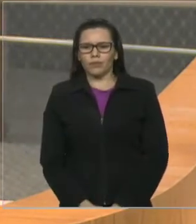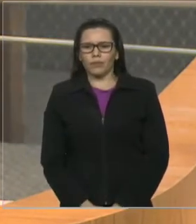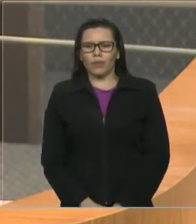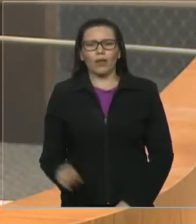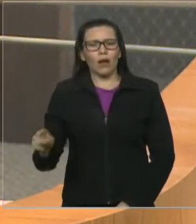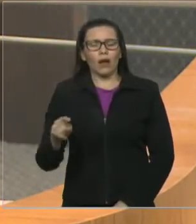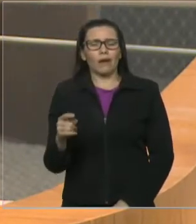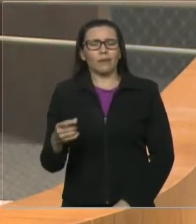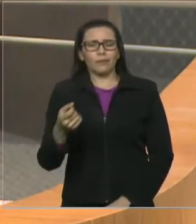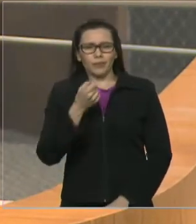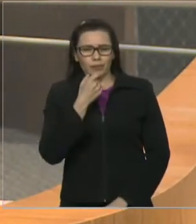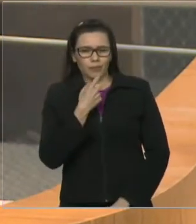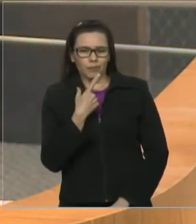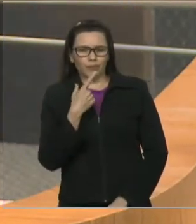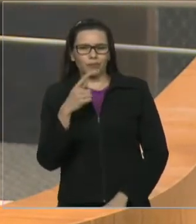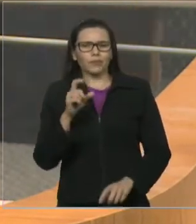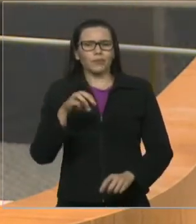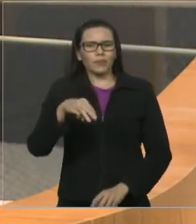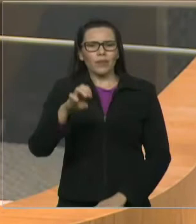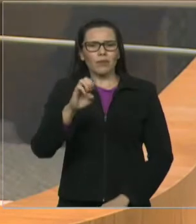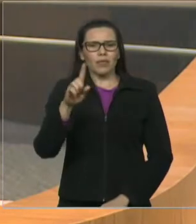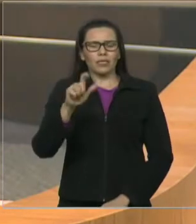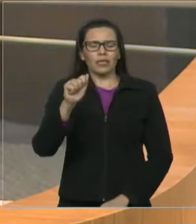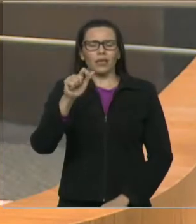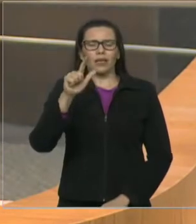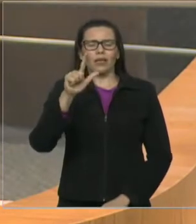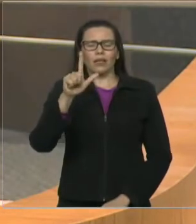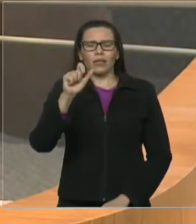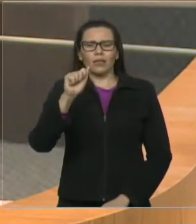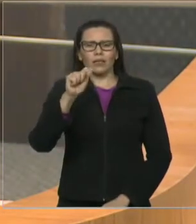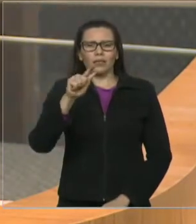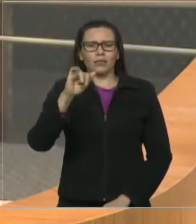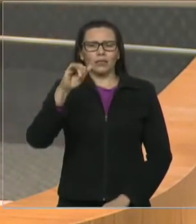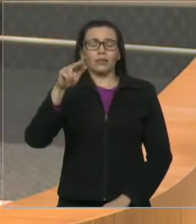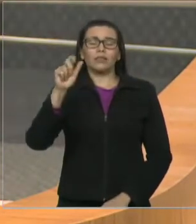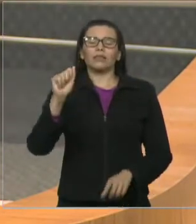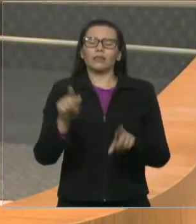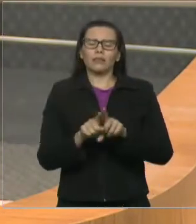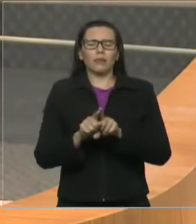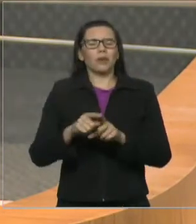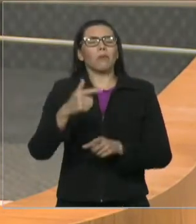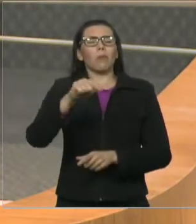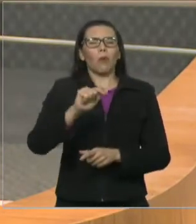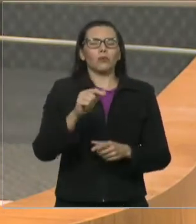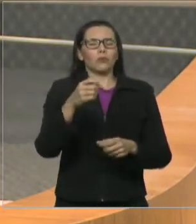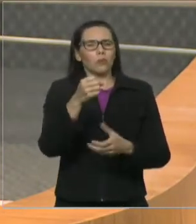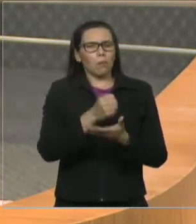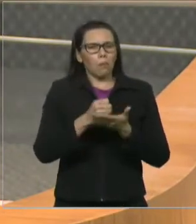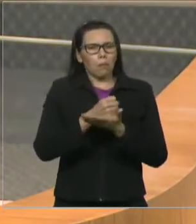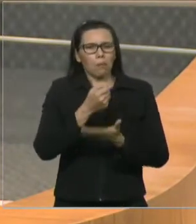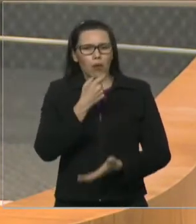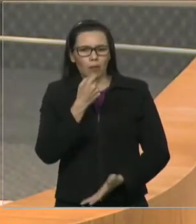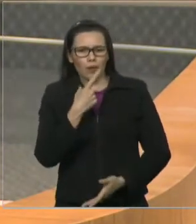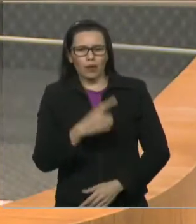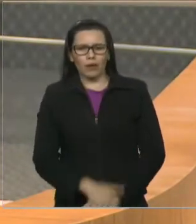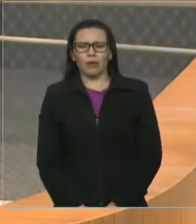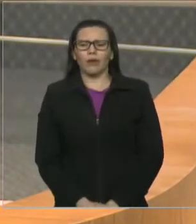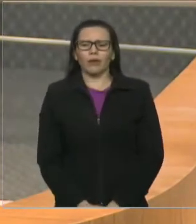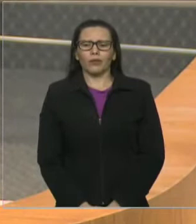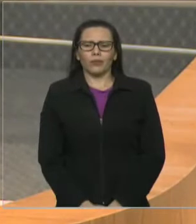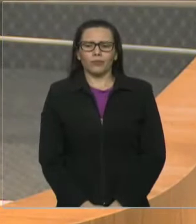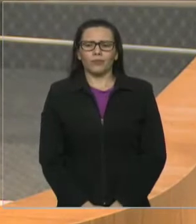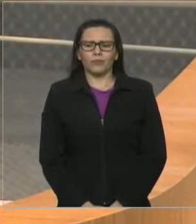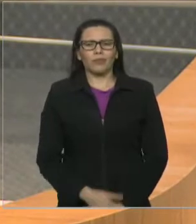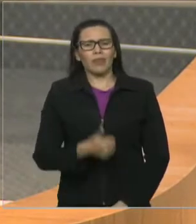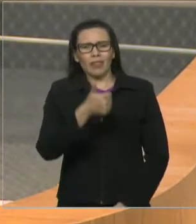R$ 100, R$ 70, R$ 100, mesalazina e azatioprina. Quando você vai pensar num longo tratamento, num tratamento, por